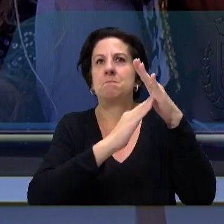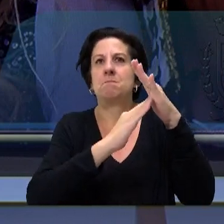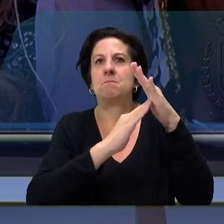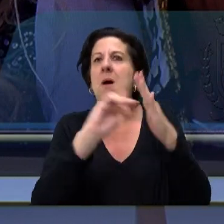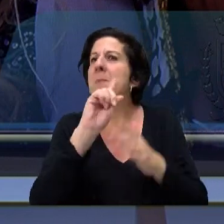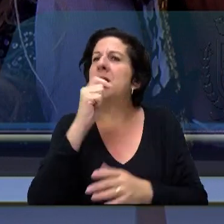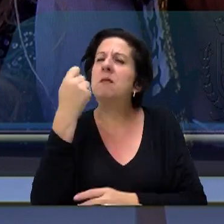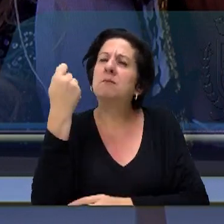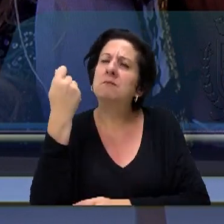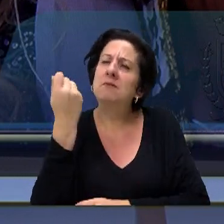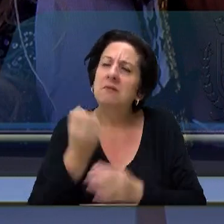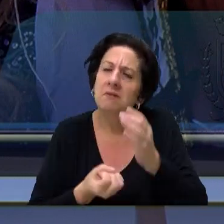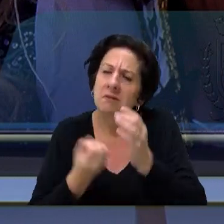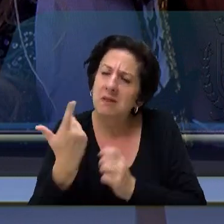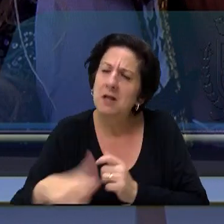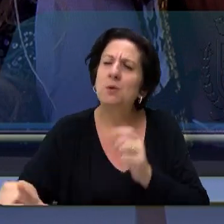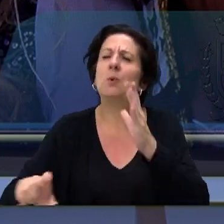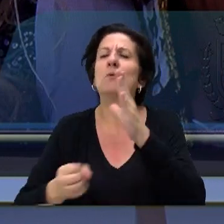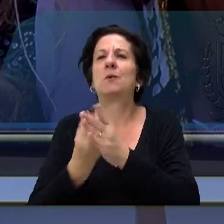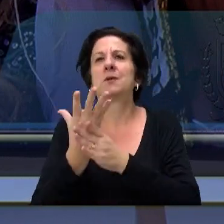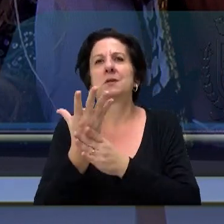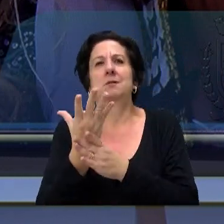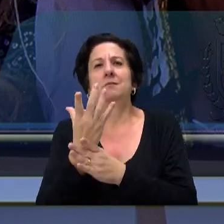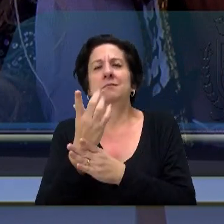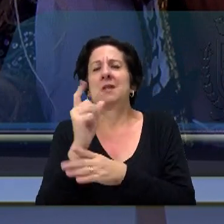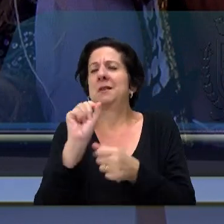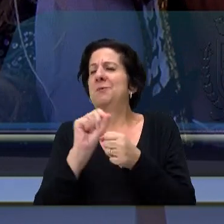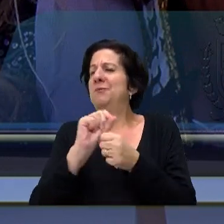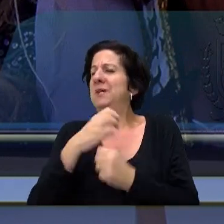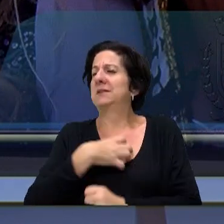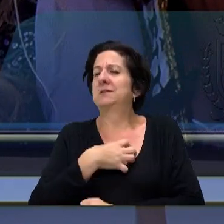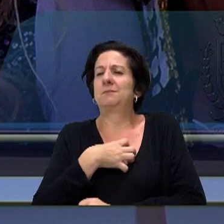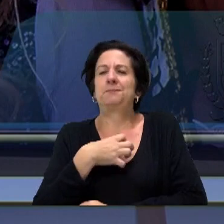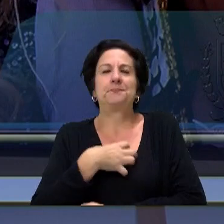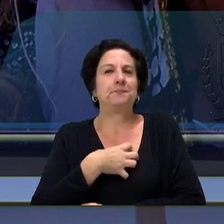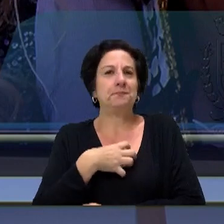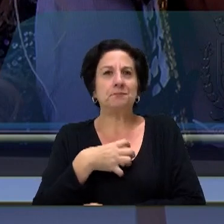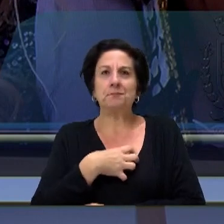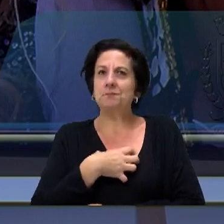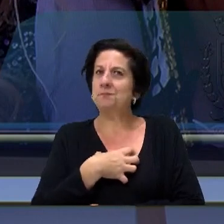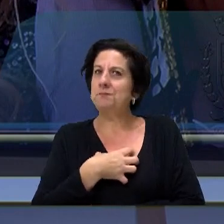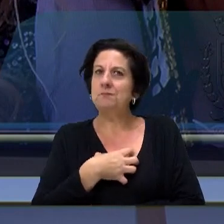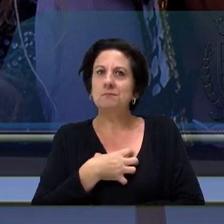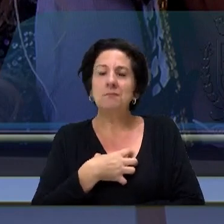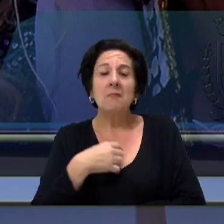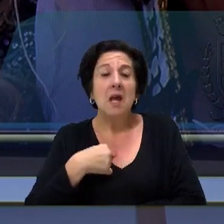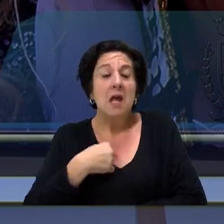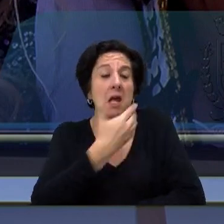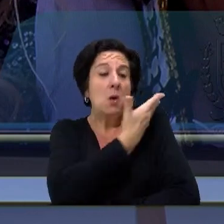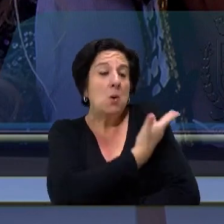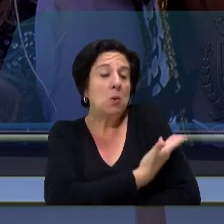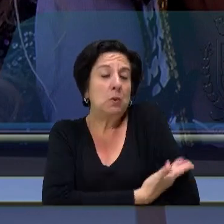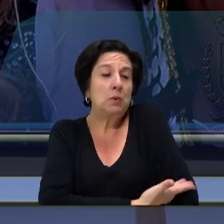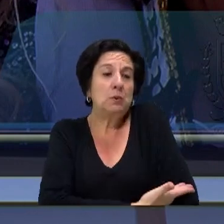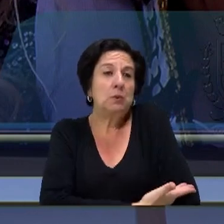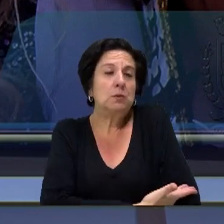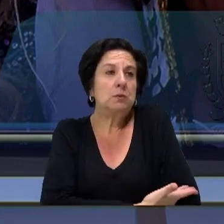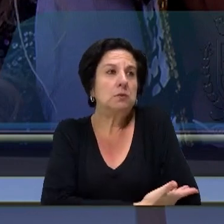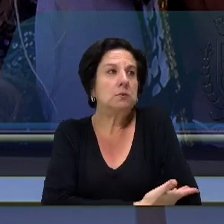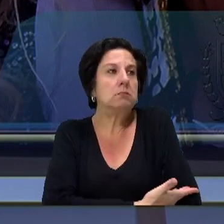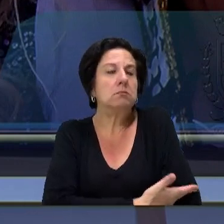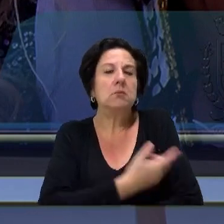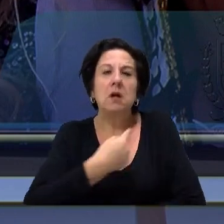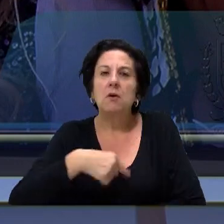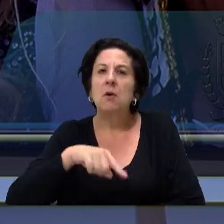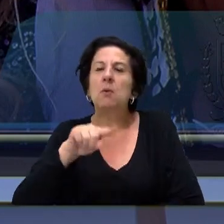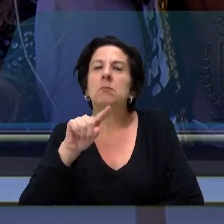não se repita. Não faz sentido, gente. Não faz sentido. Eu costumo ir, aí